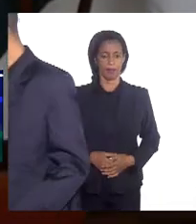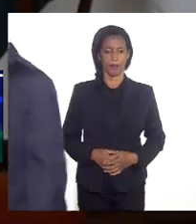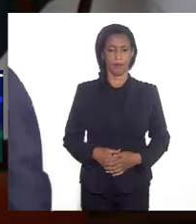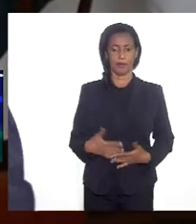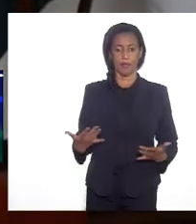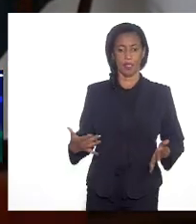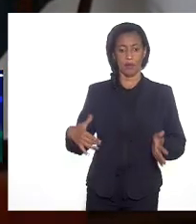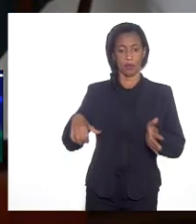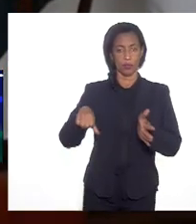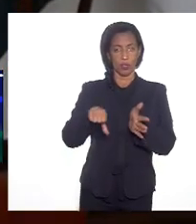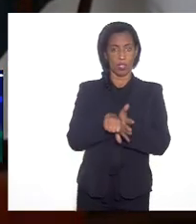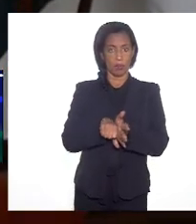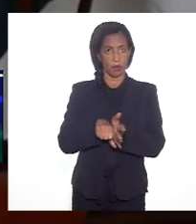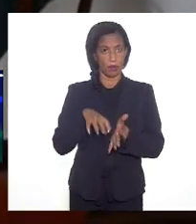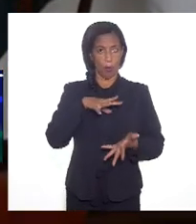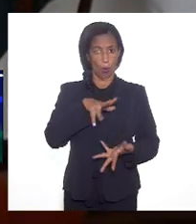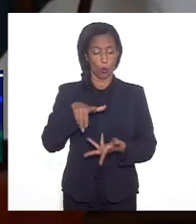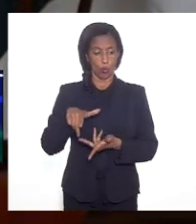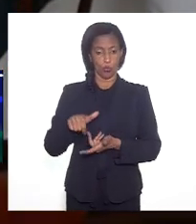crime.